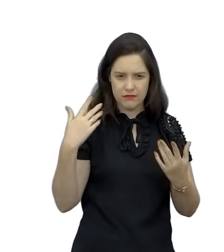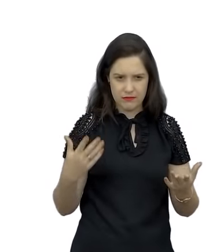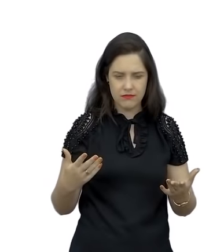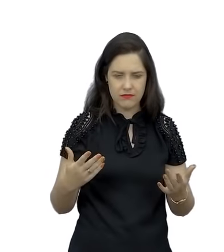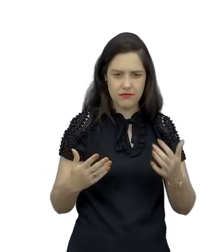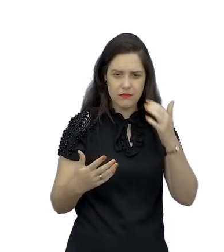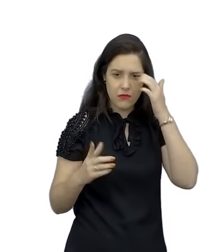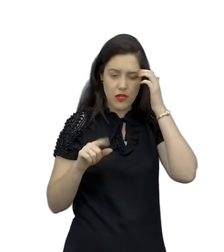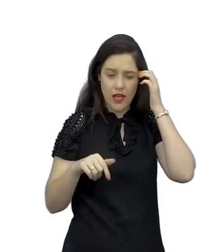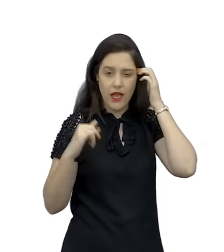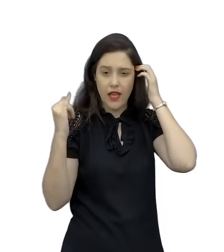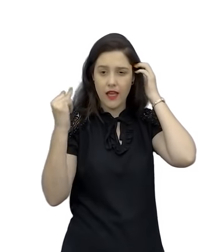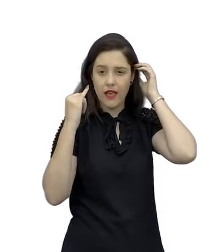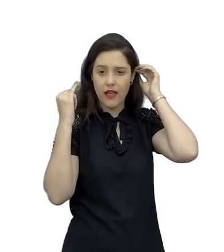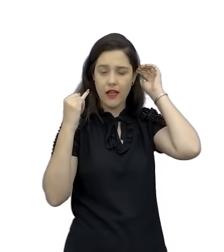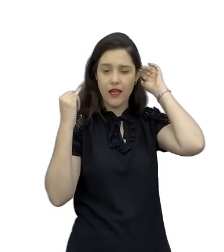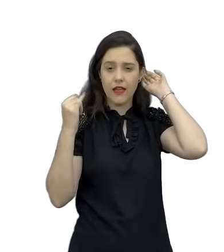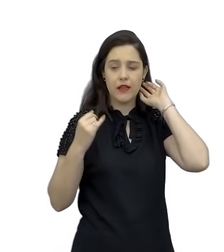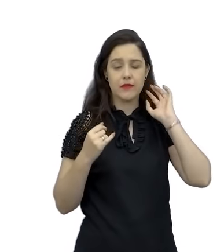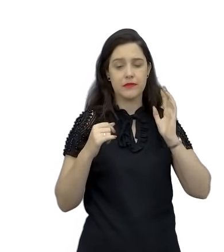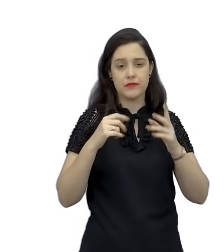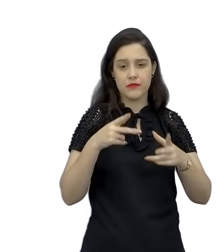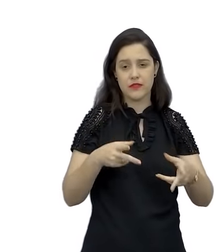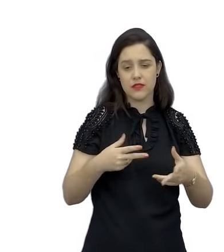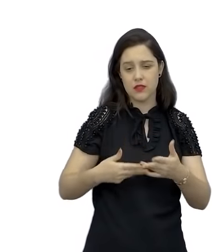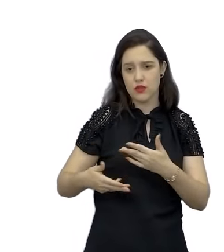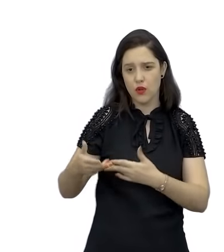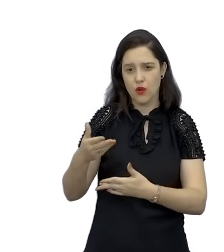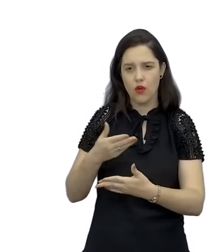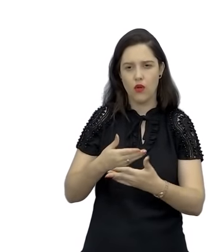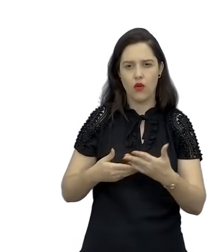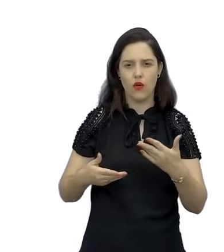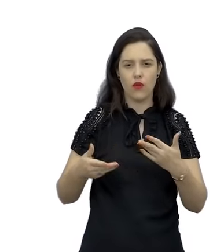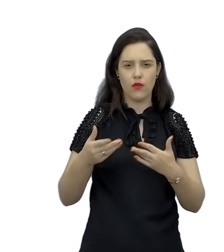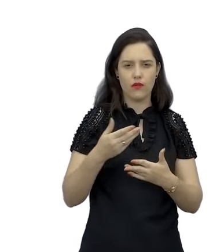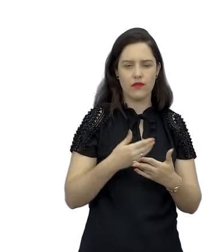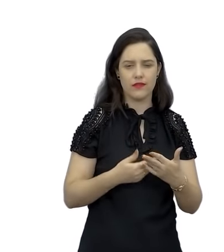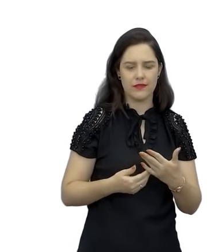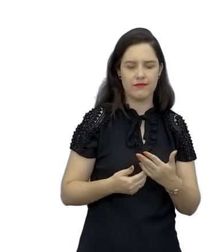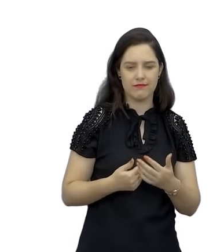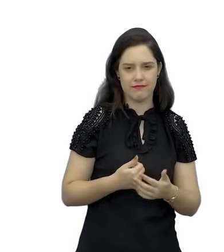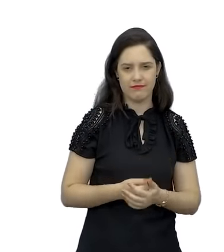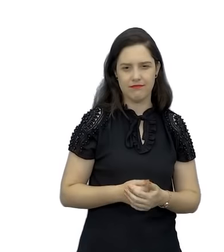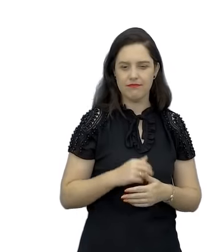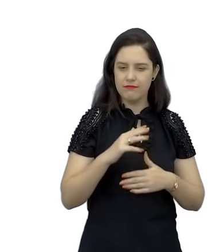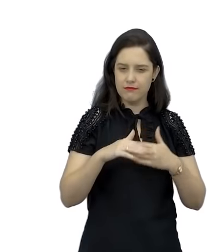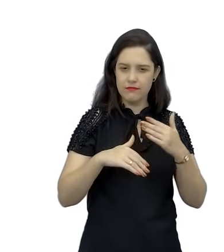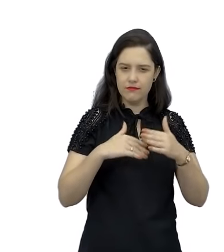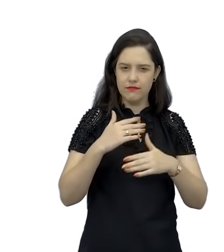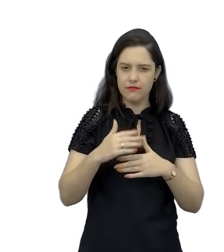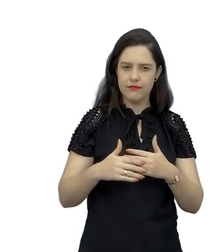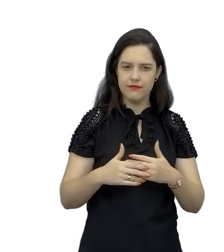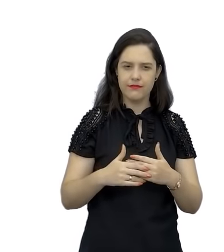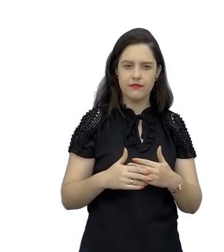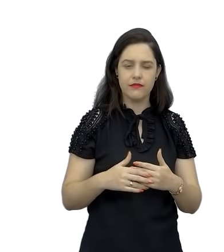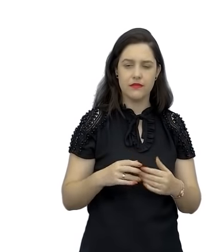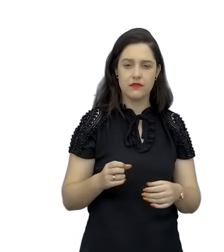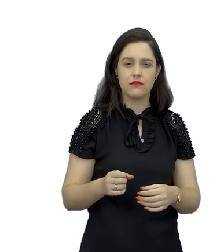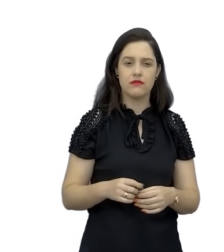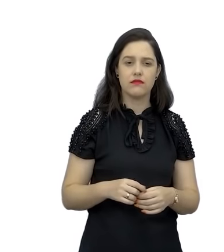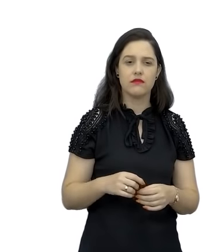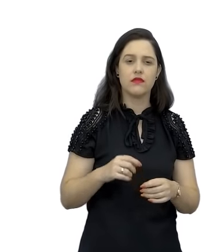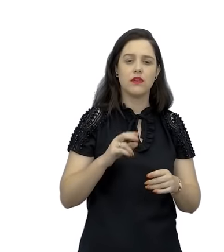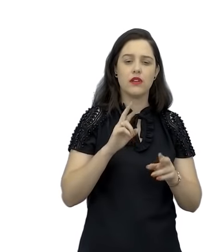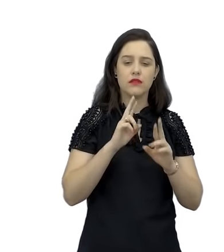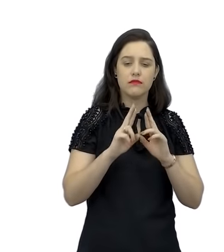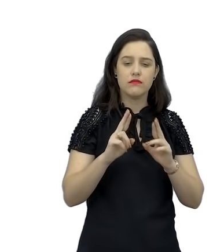é importante eles troquem essas impressões, né, desta leitura. E depois, a resolução do